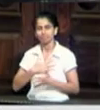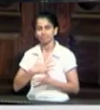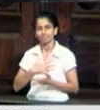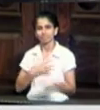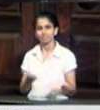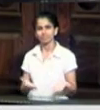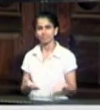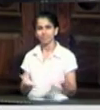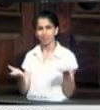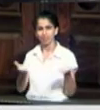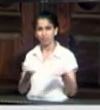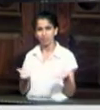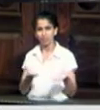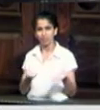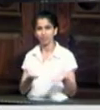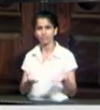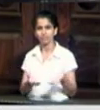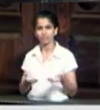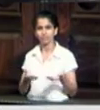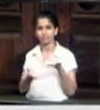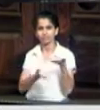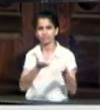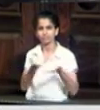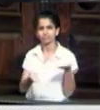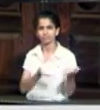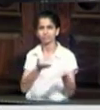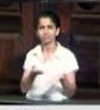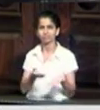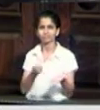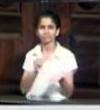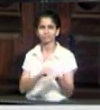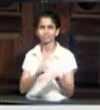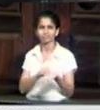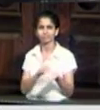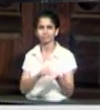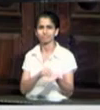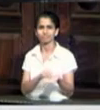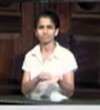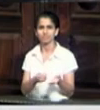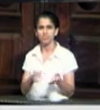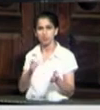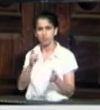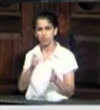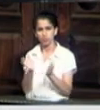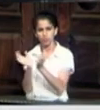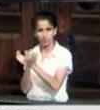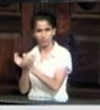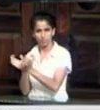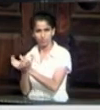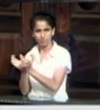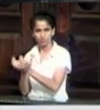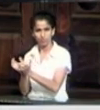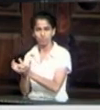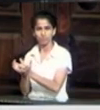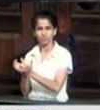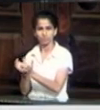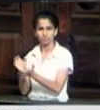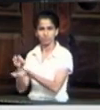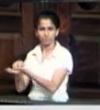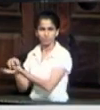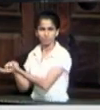elas são tratadas nem sempre demonstram o reconhecimento das